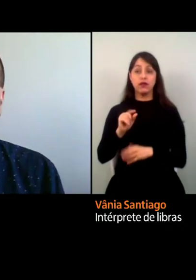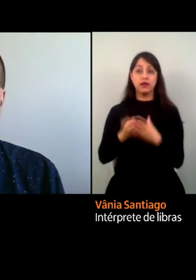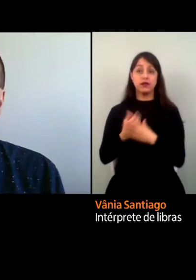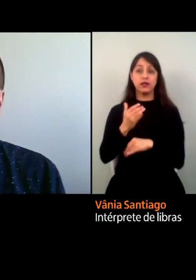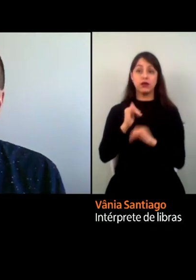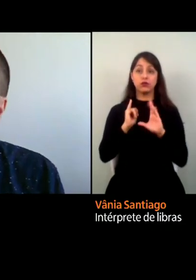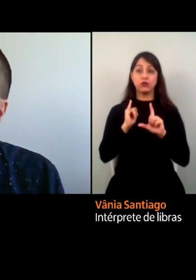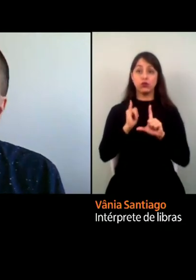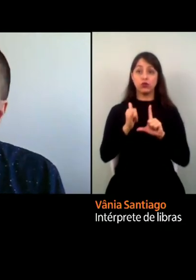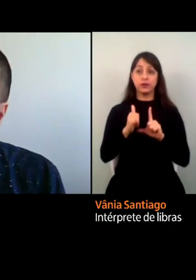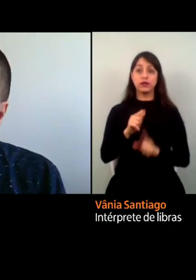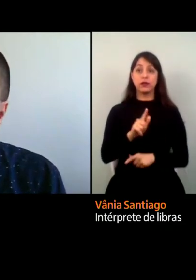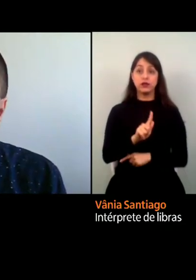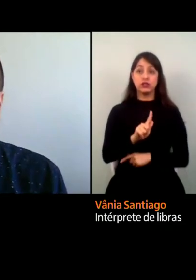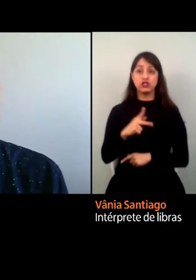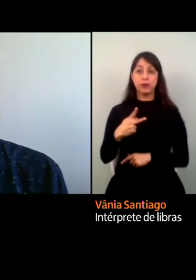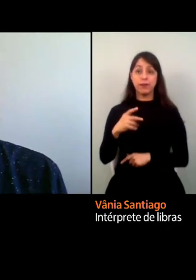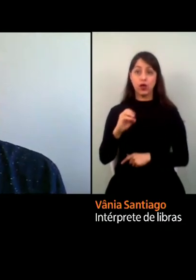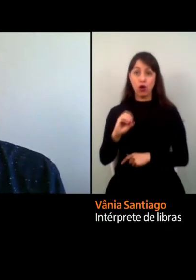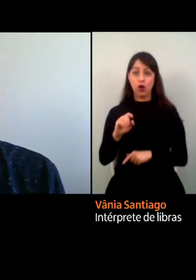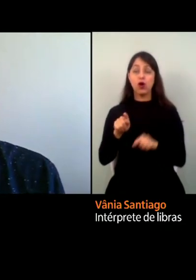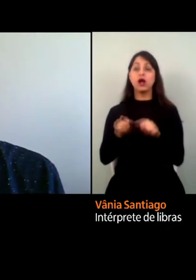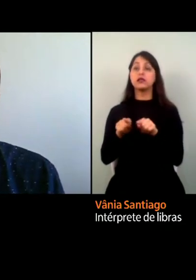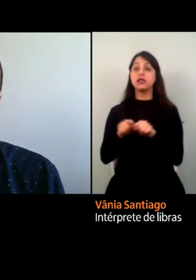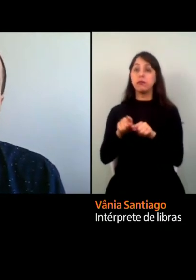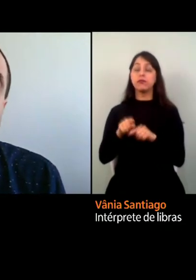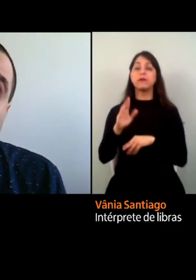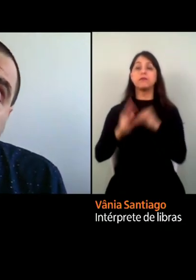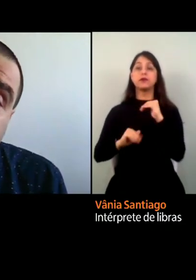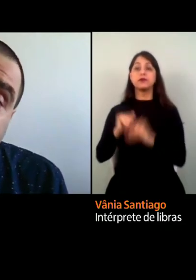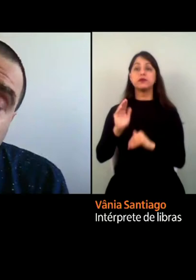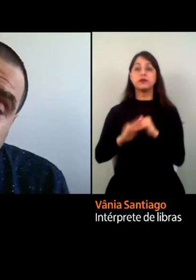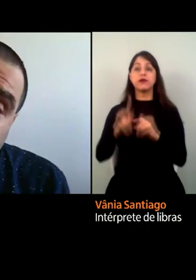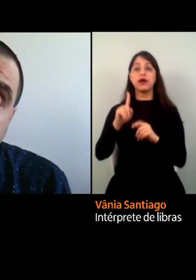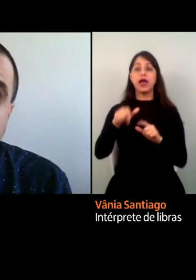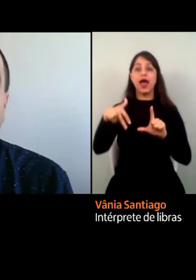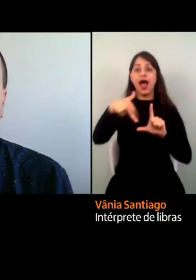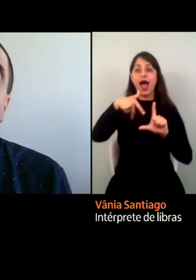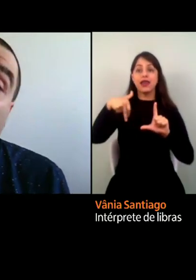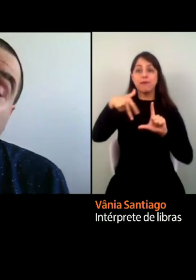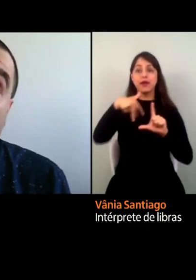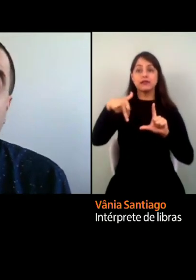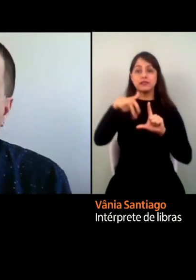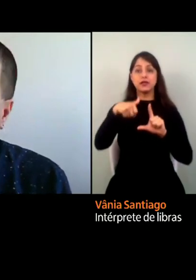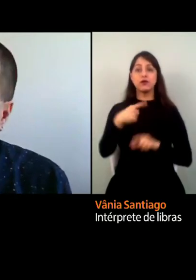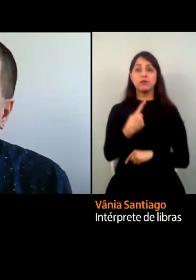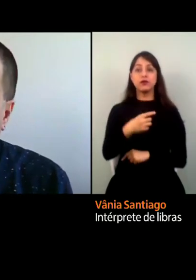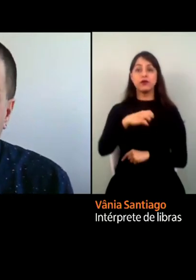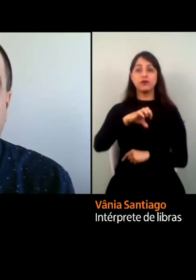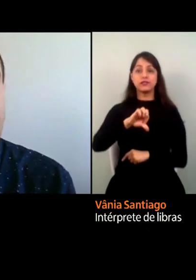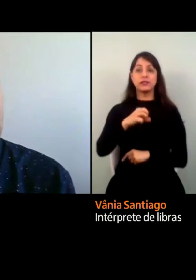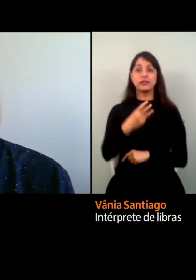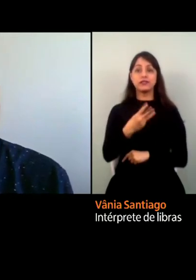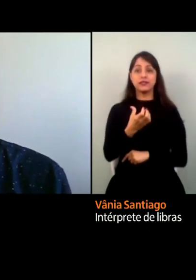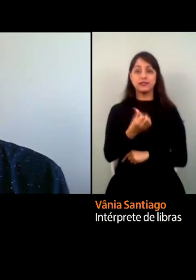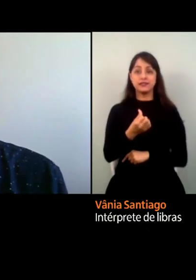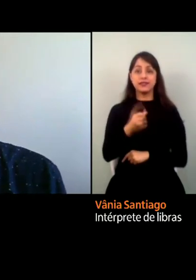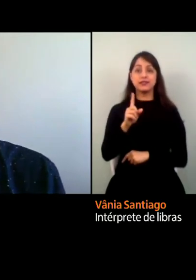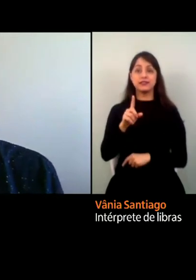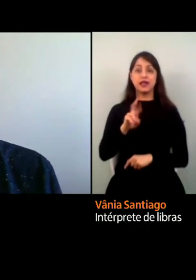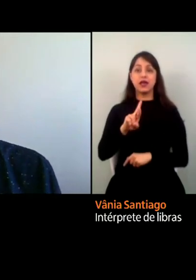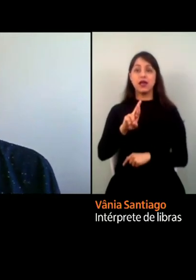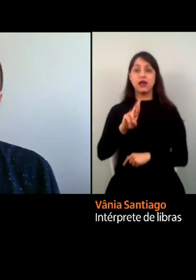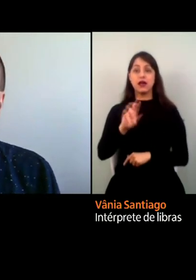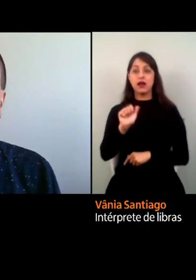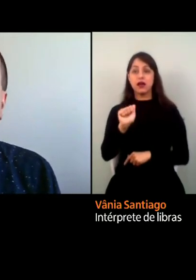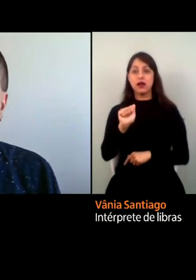1934, produziu Rainbow Dance, uma animação de 1936, do nosso amigo Len Lai, citado no